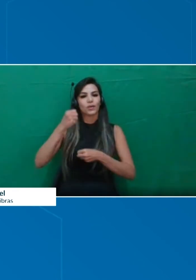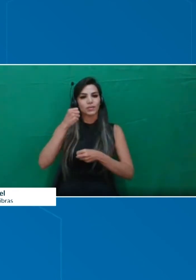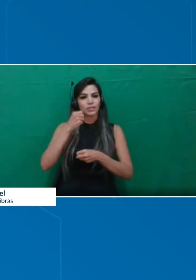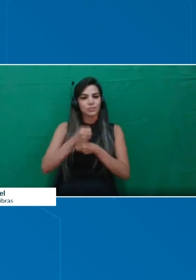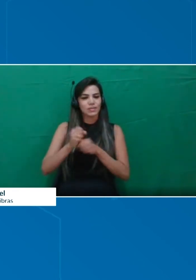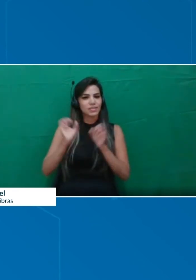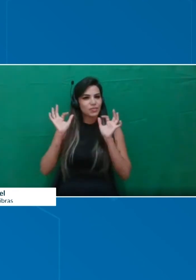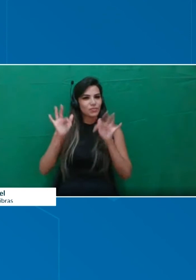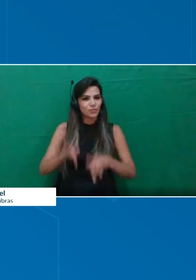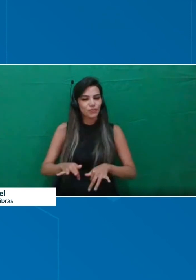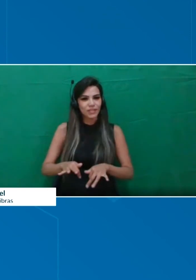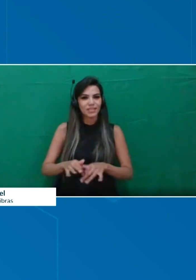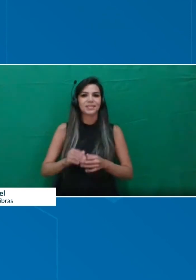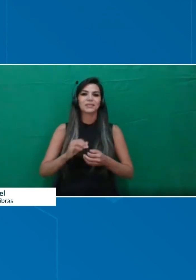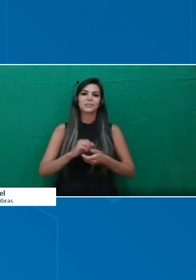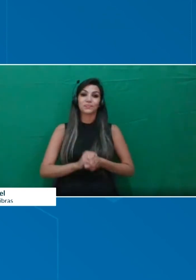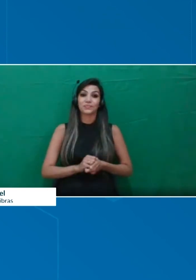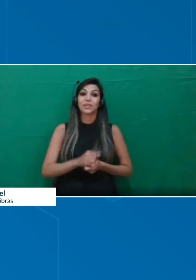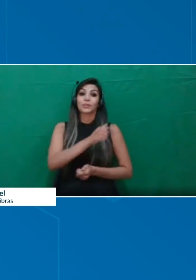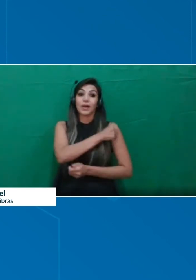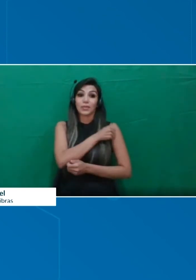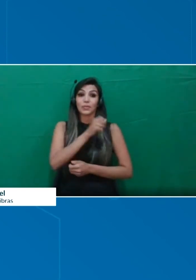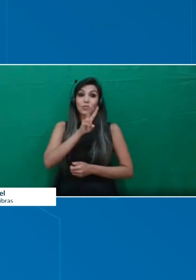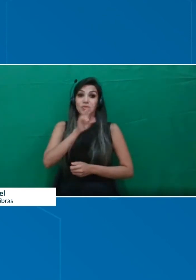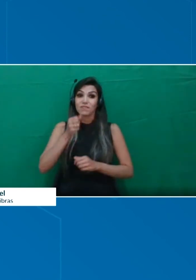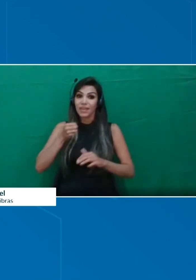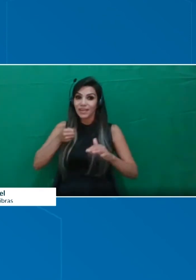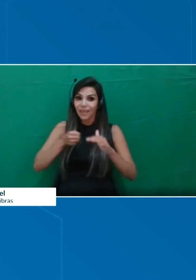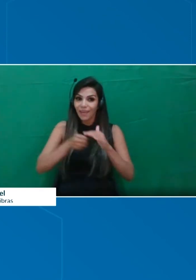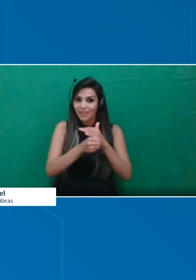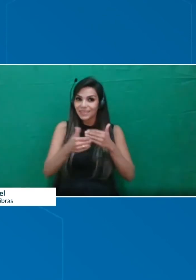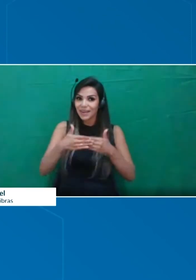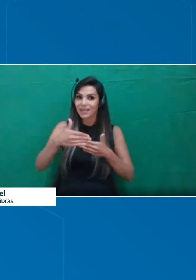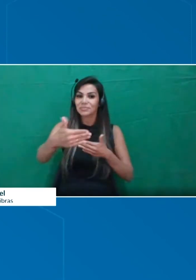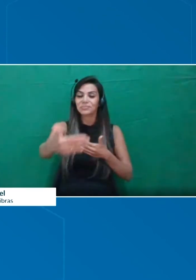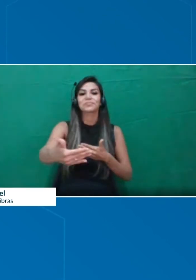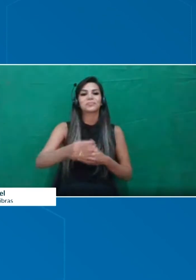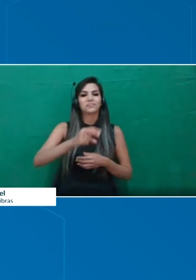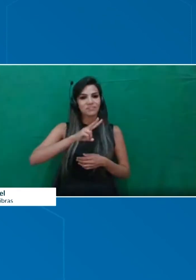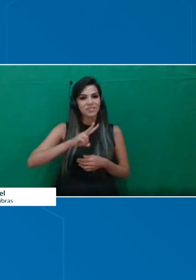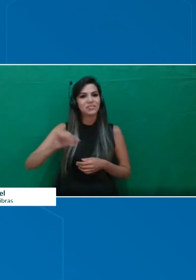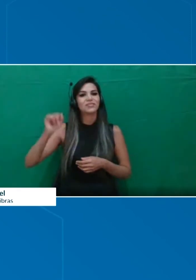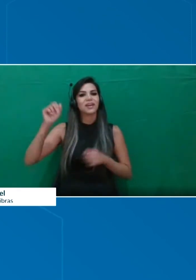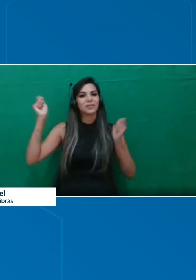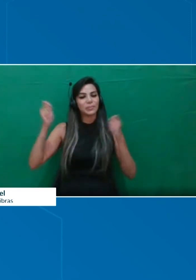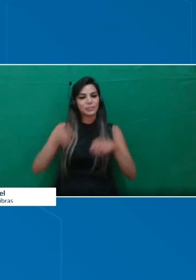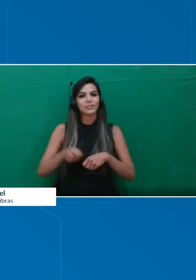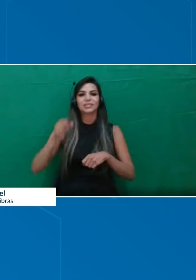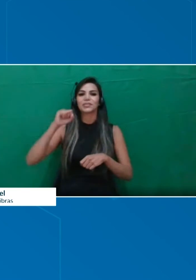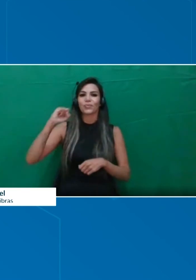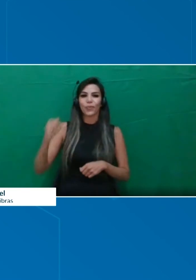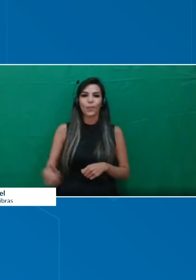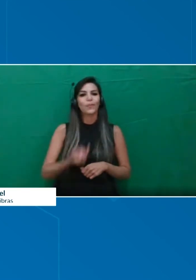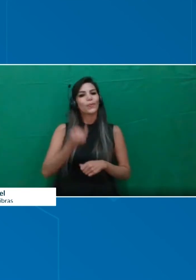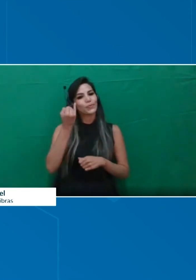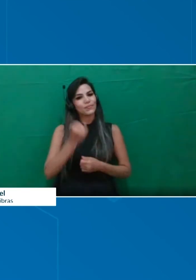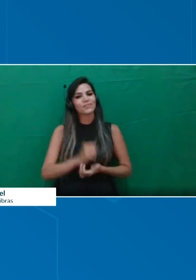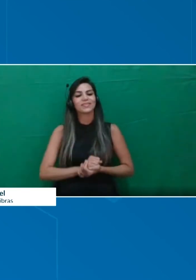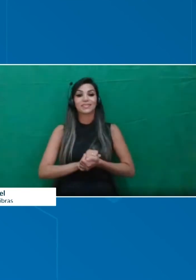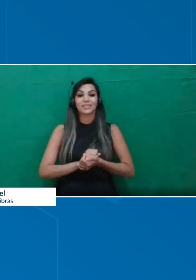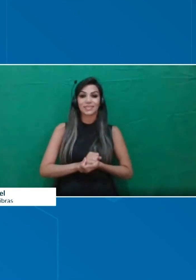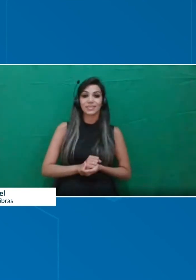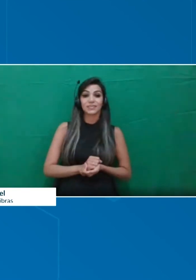e aqueles que vão chegar já vão certamente pegar isso em pleno funcionamento. E